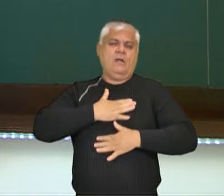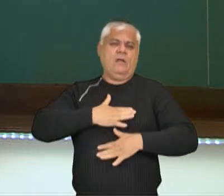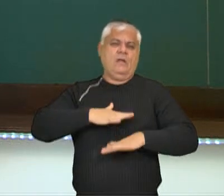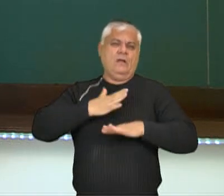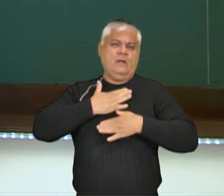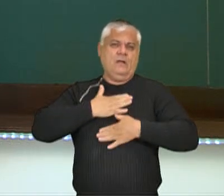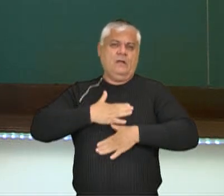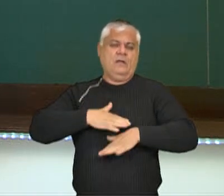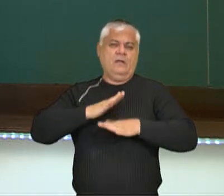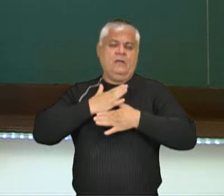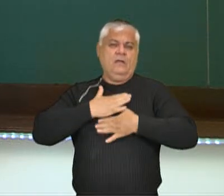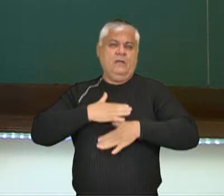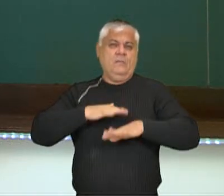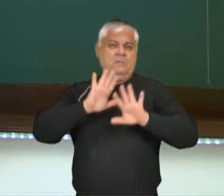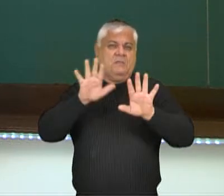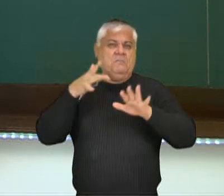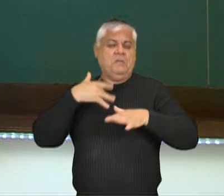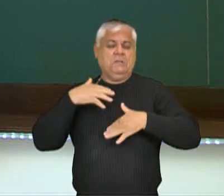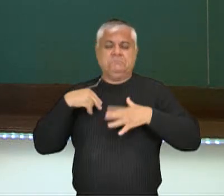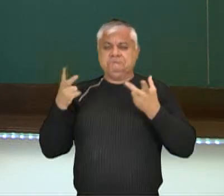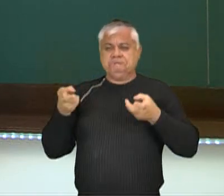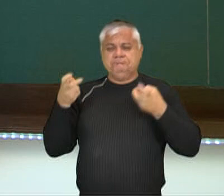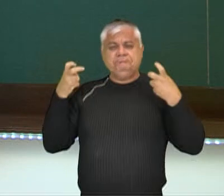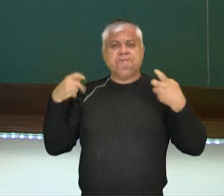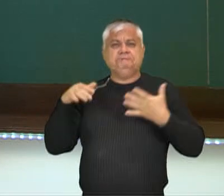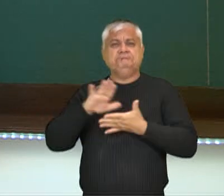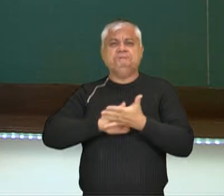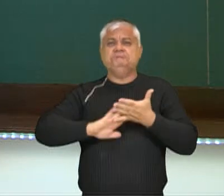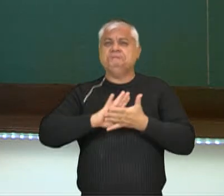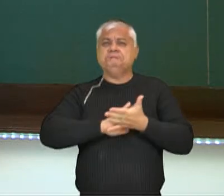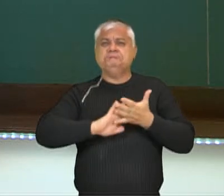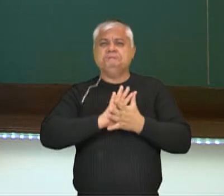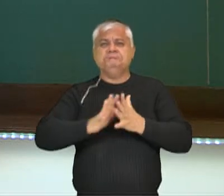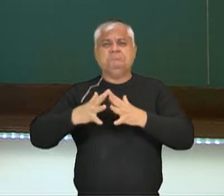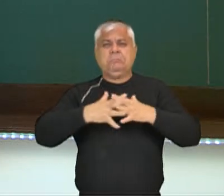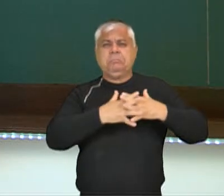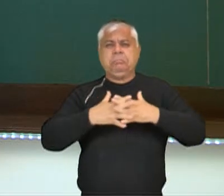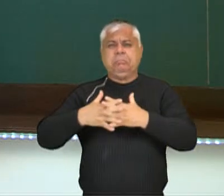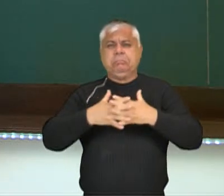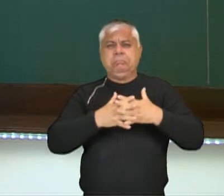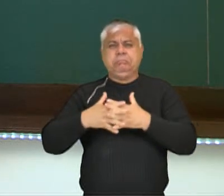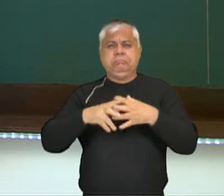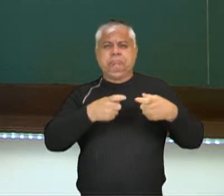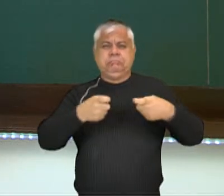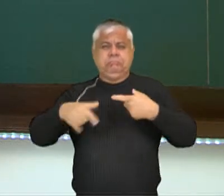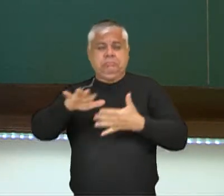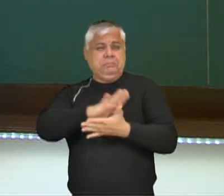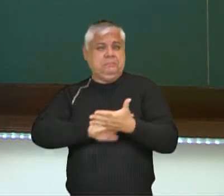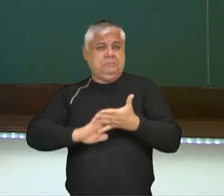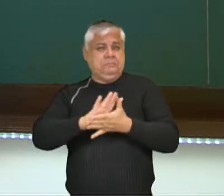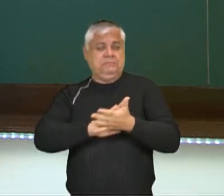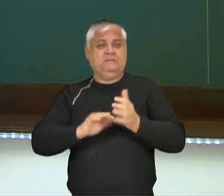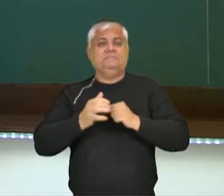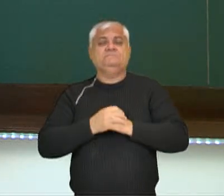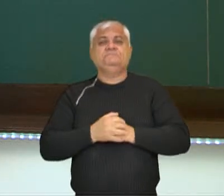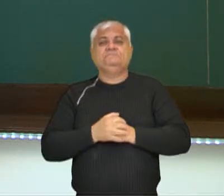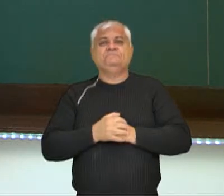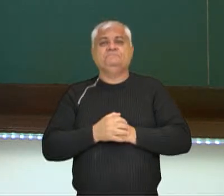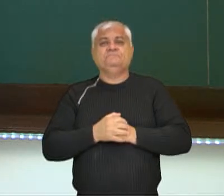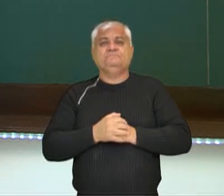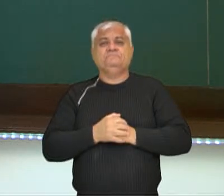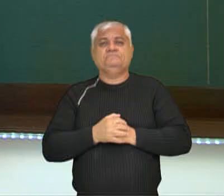e nem percebo toda essa confusão, toda essa bagunça.